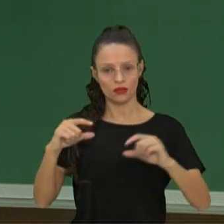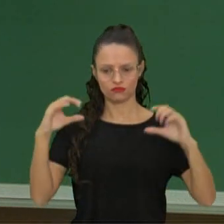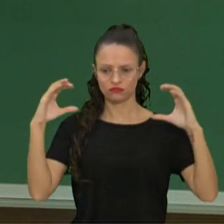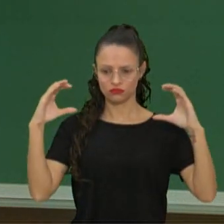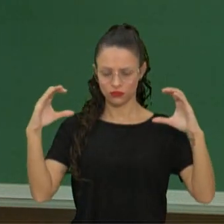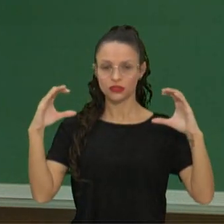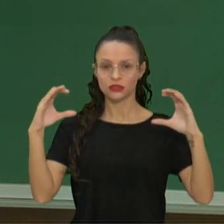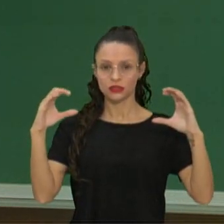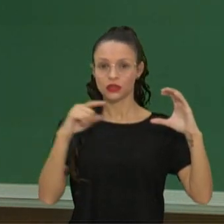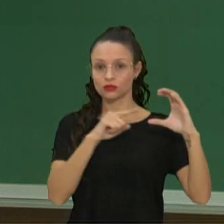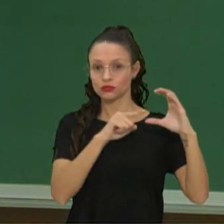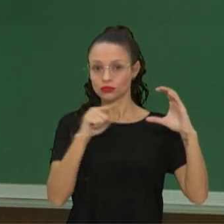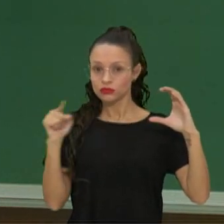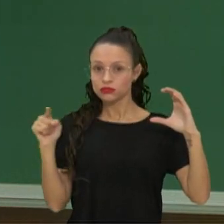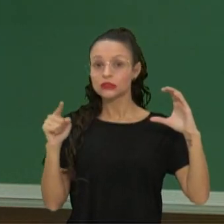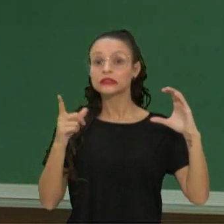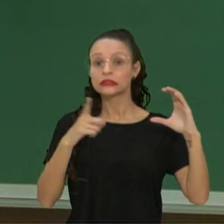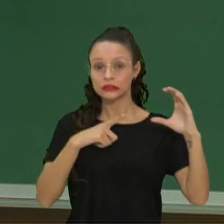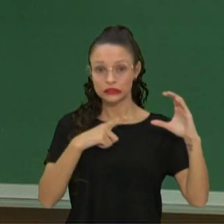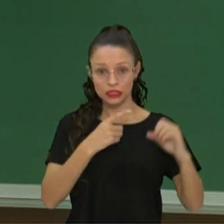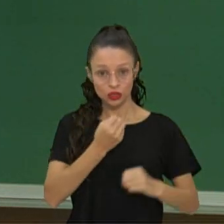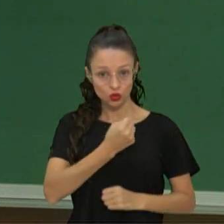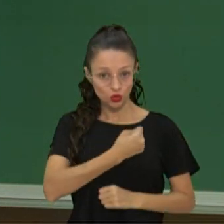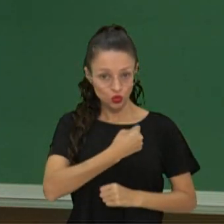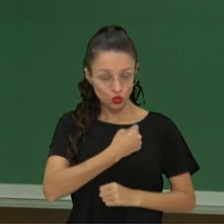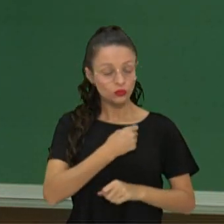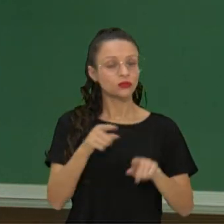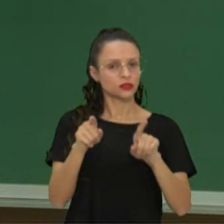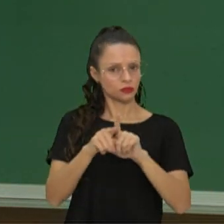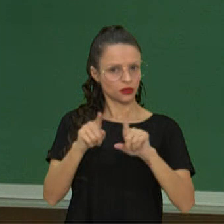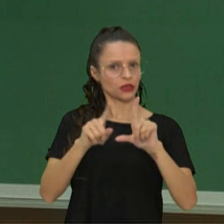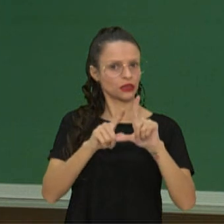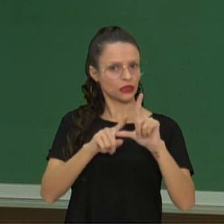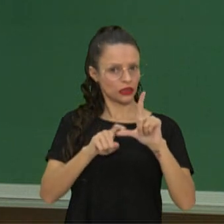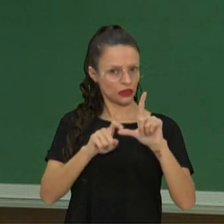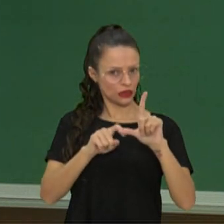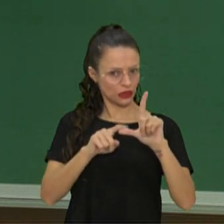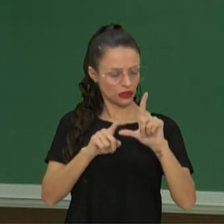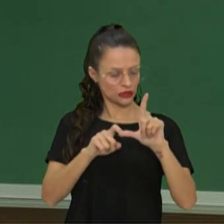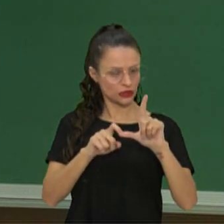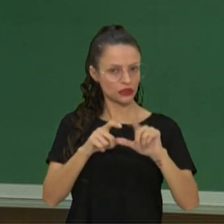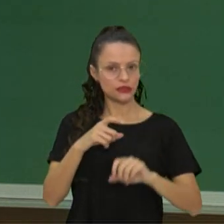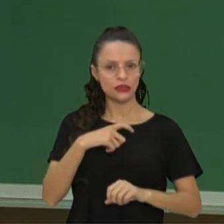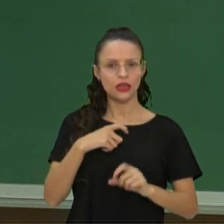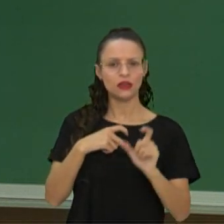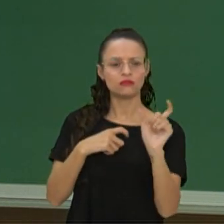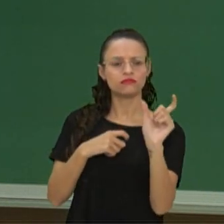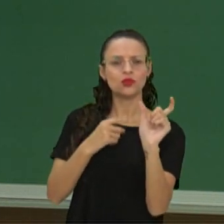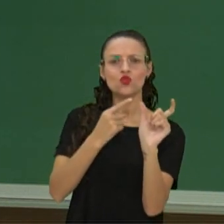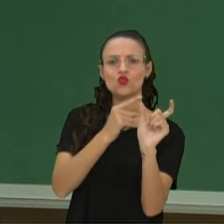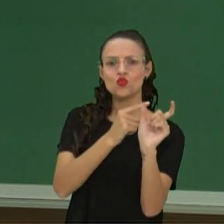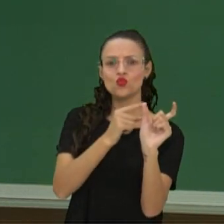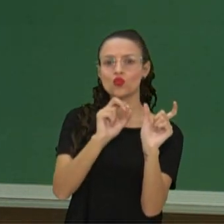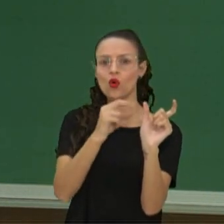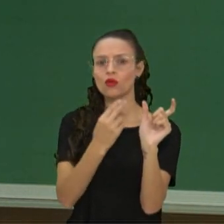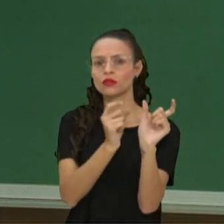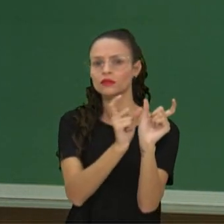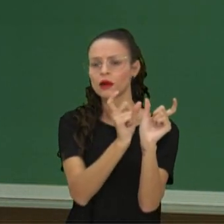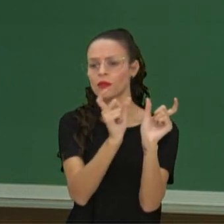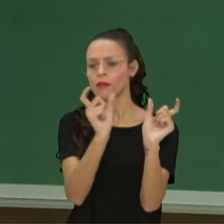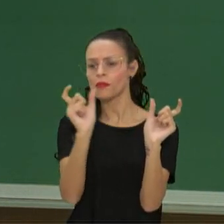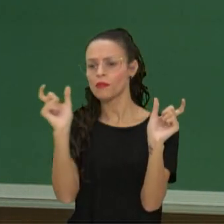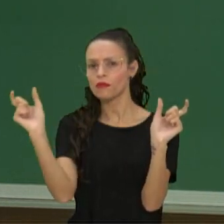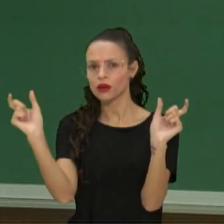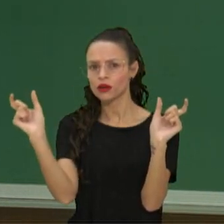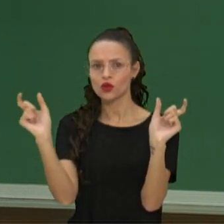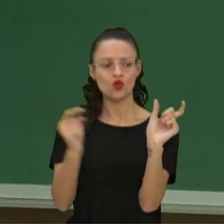algébrica, ou seja, uma expressão que contém, né, números e letras, certo? E ela tem um ou mais termos algébricos, certo?